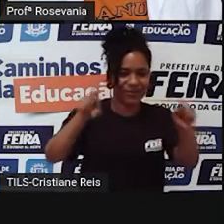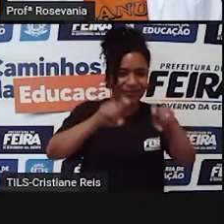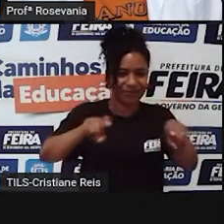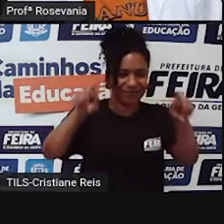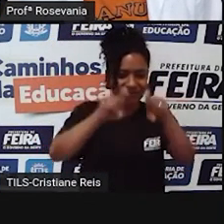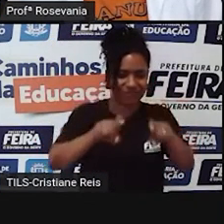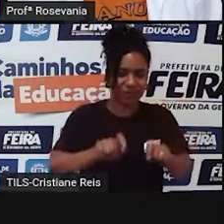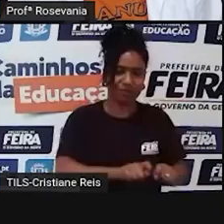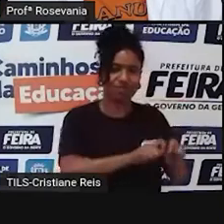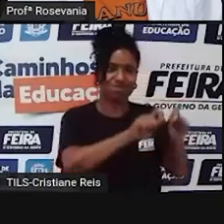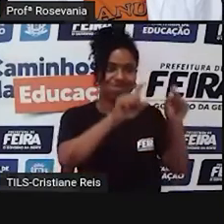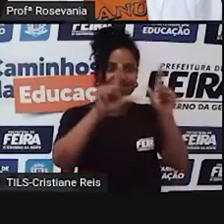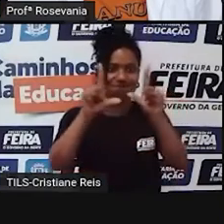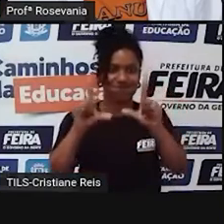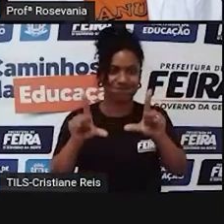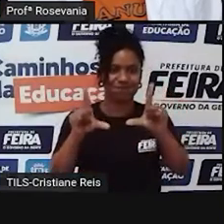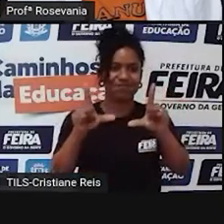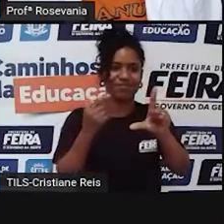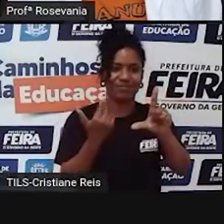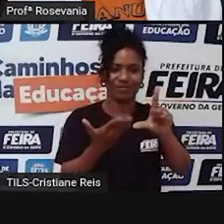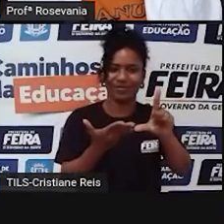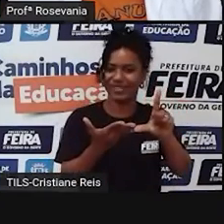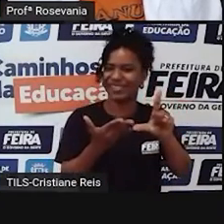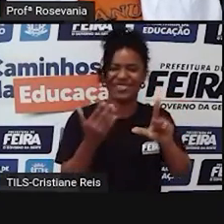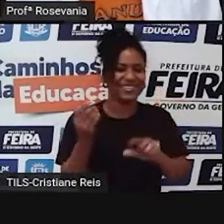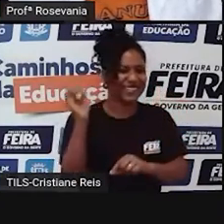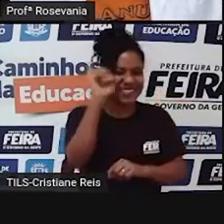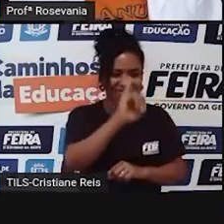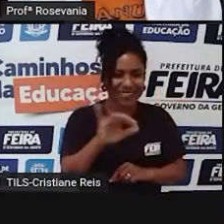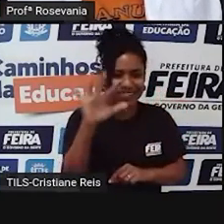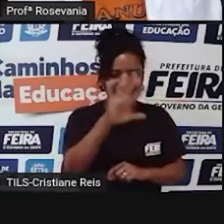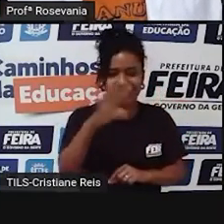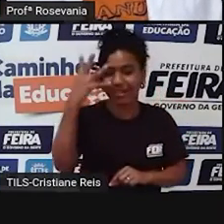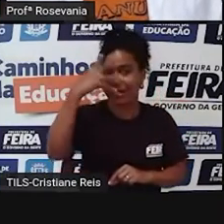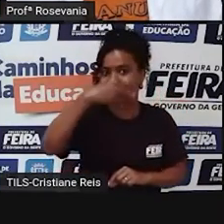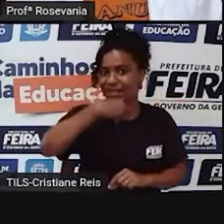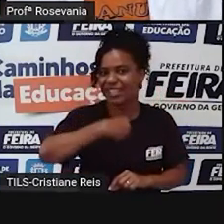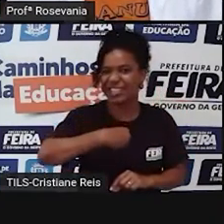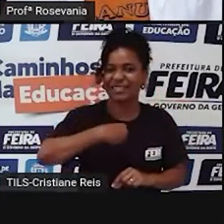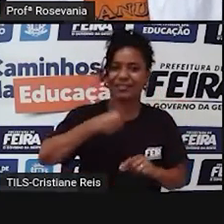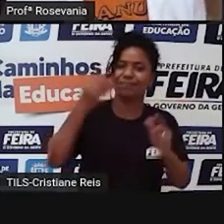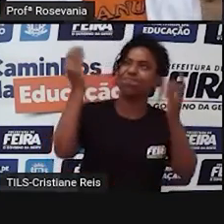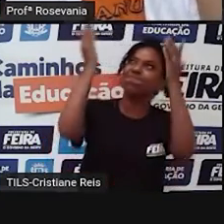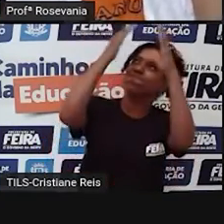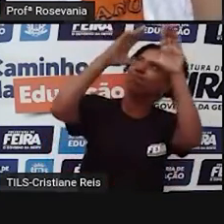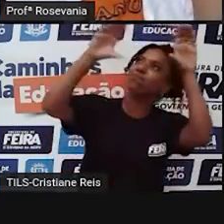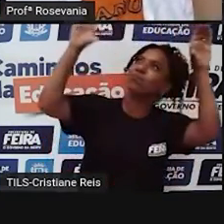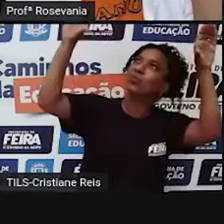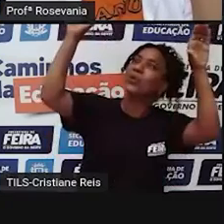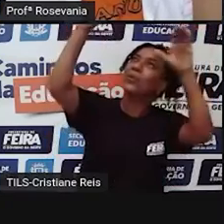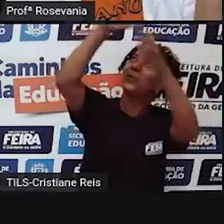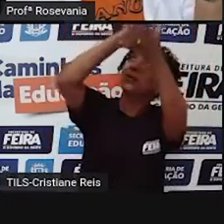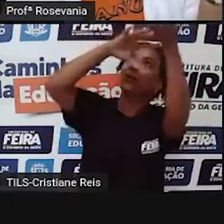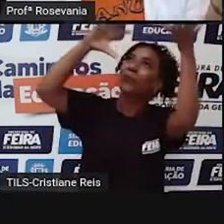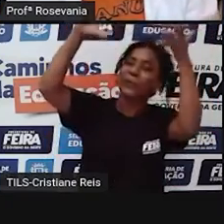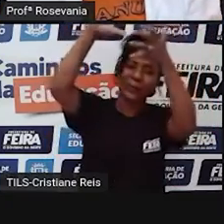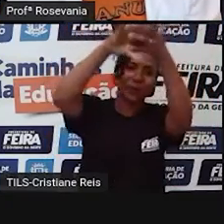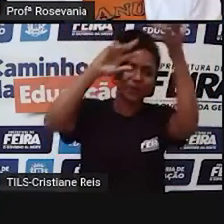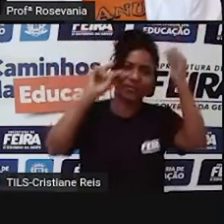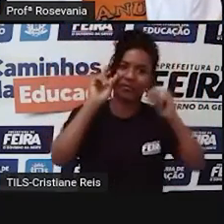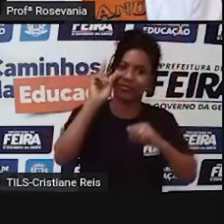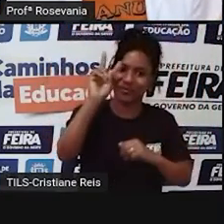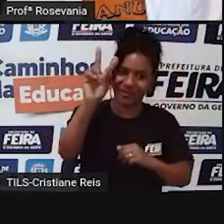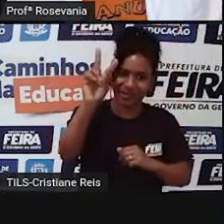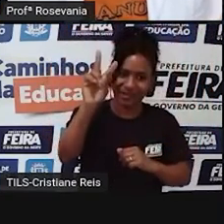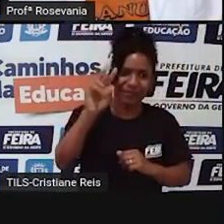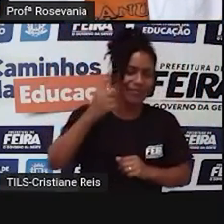Além, né, de que a gente tem imagens maravilhosas do espaço, né? É, tem poucos dias aí, teve o primeiro voo,